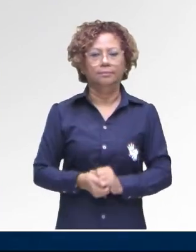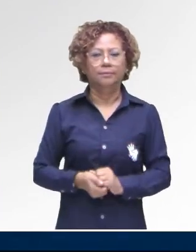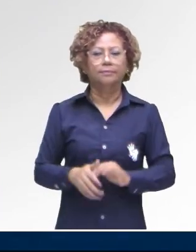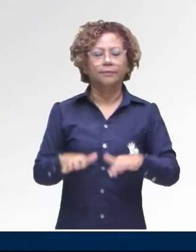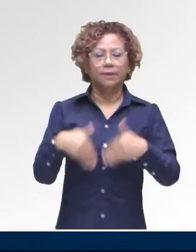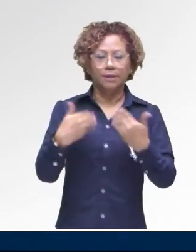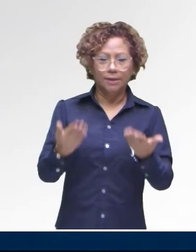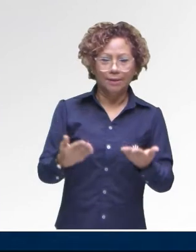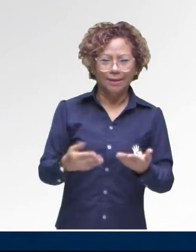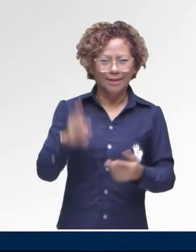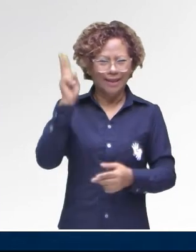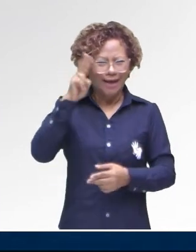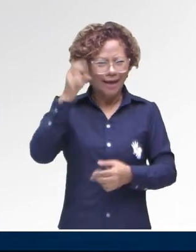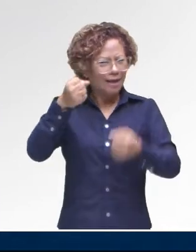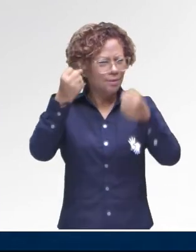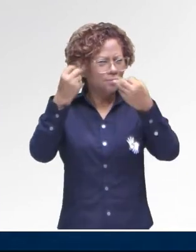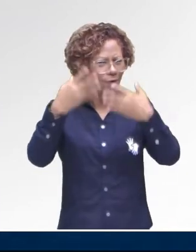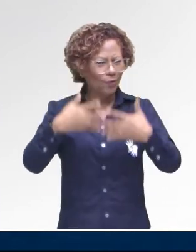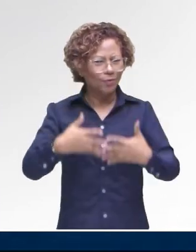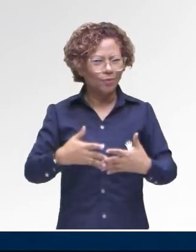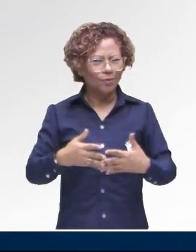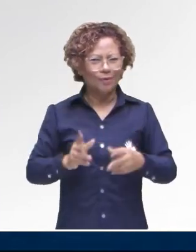segmento